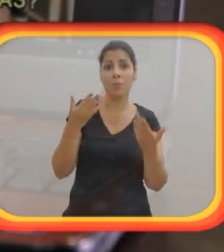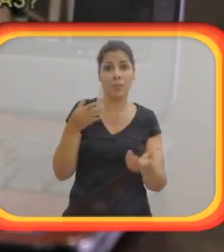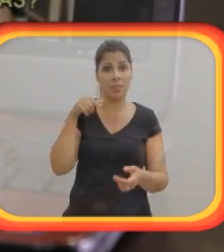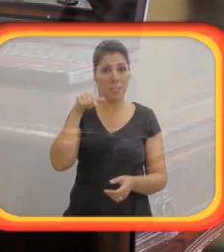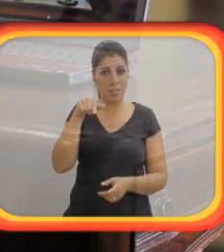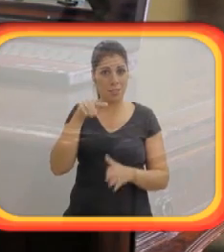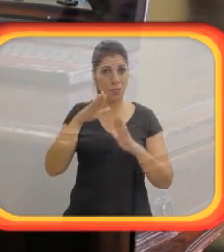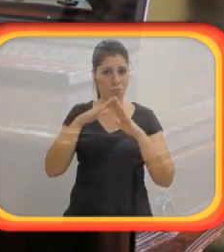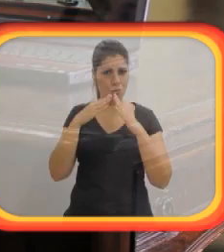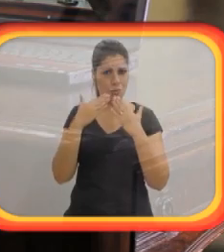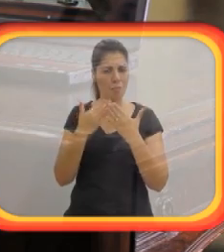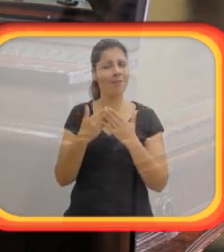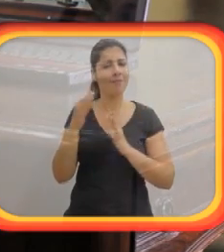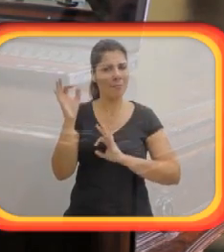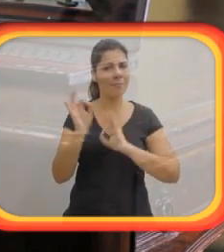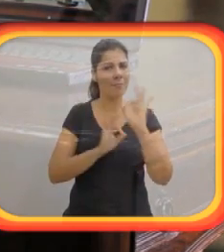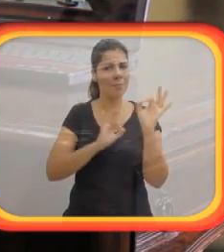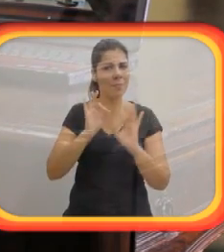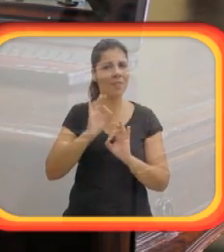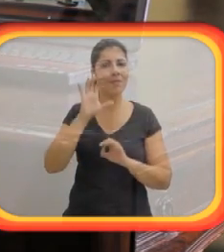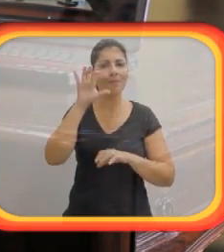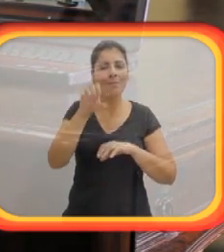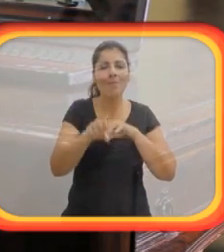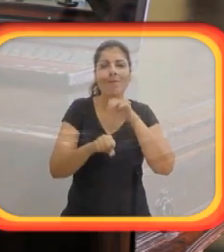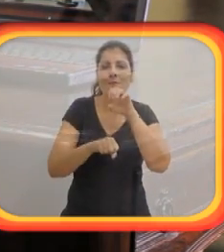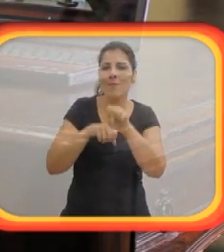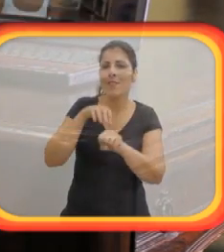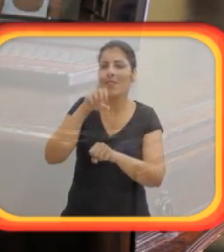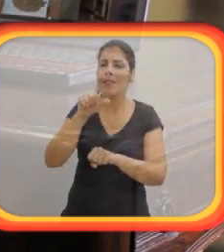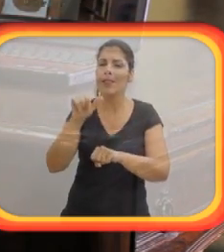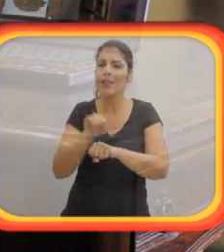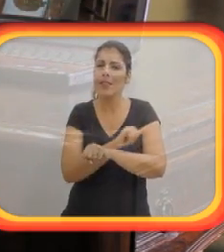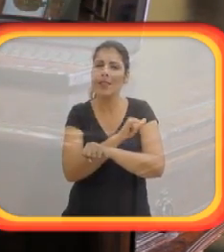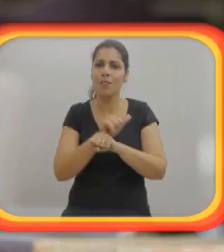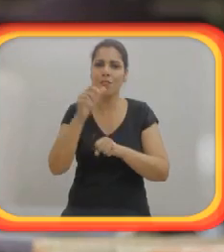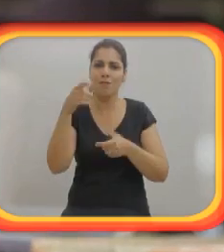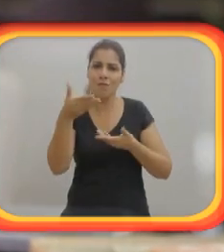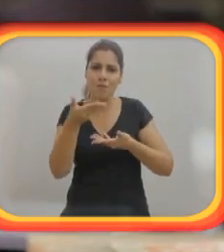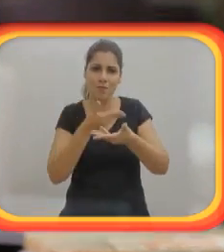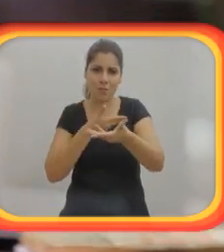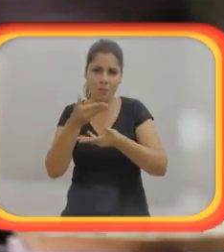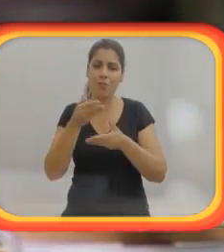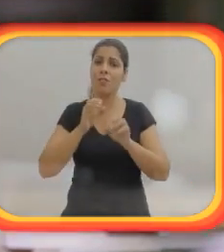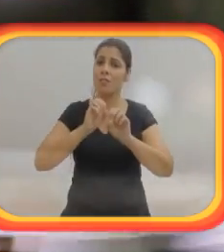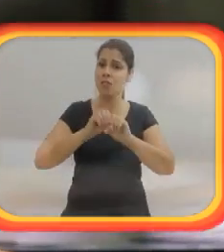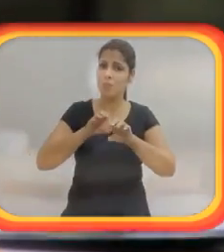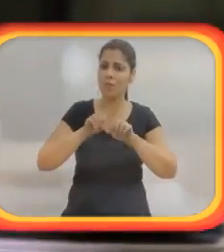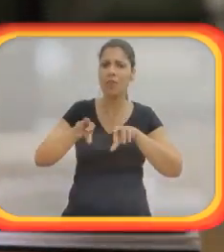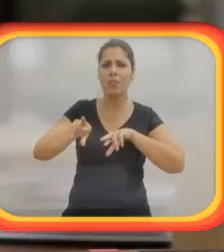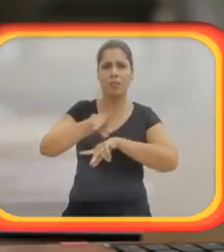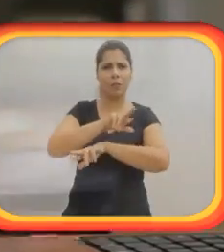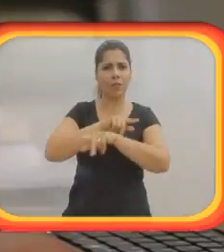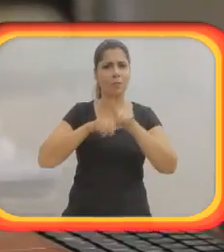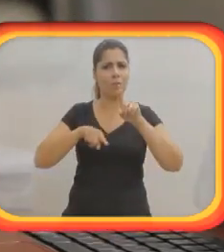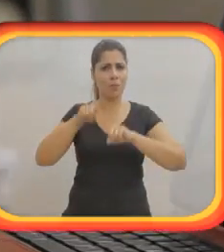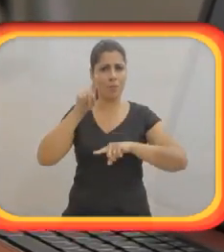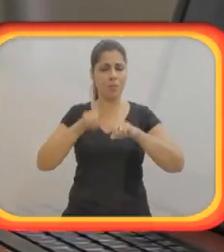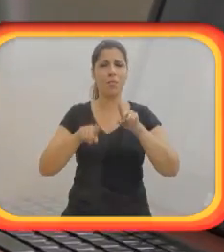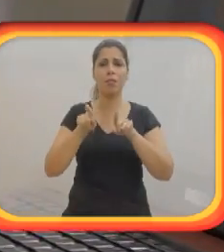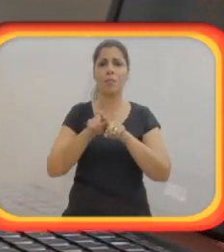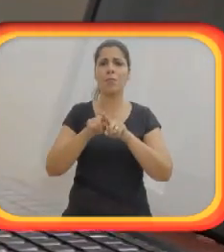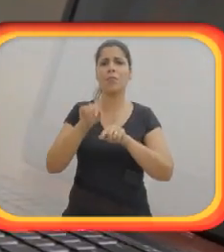aprendizagem diferenciado, né, mas que a escola tem que se preparar, né, em buscar